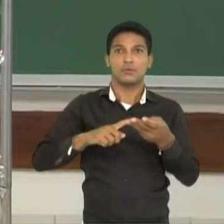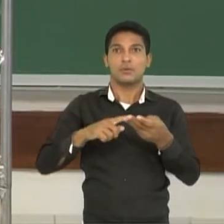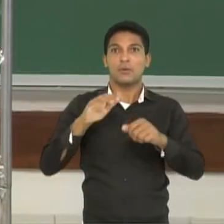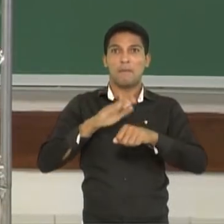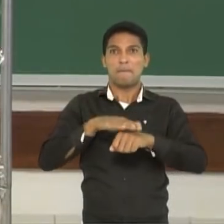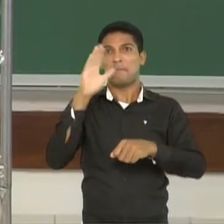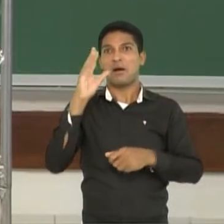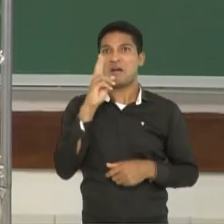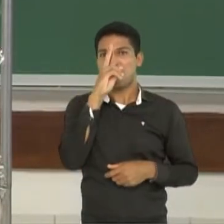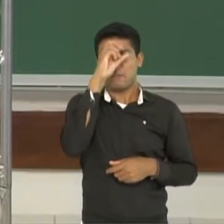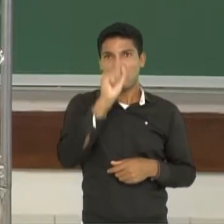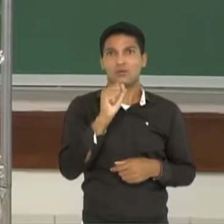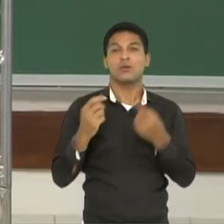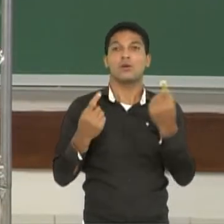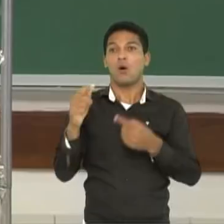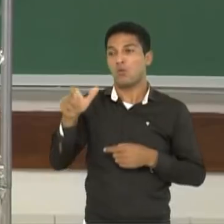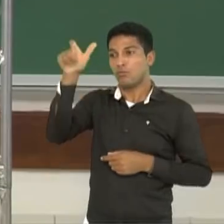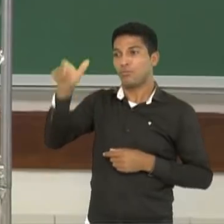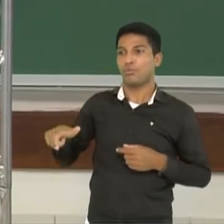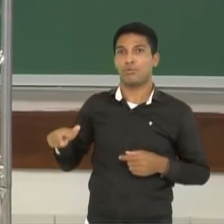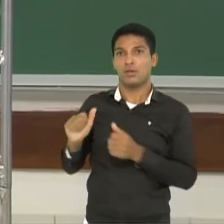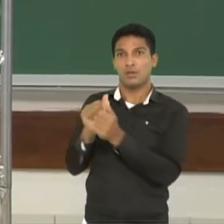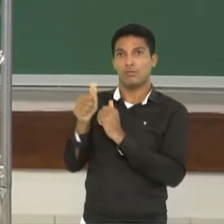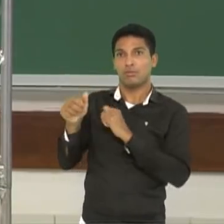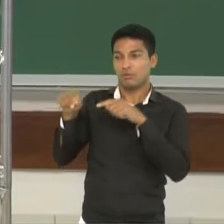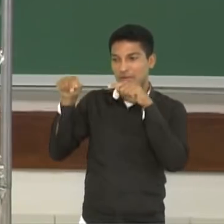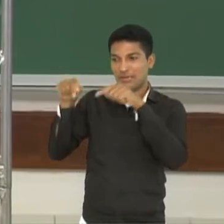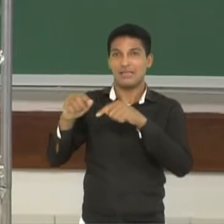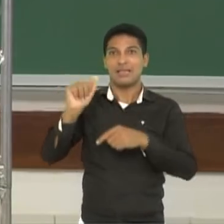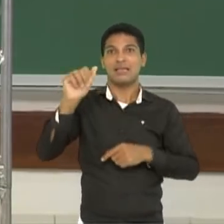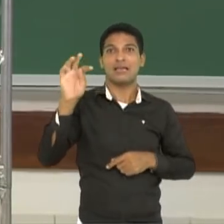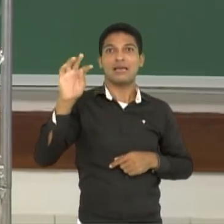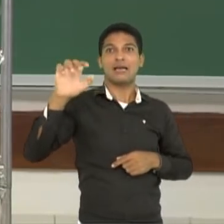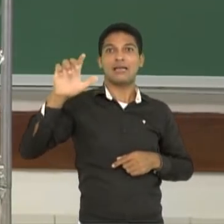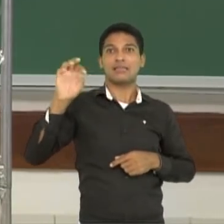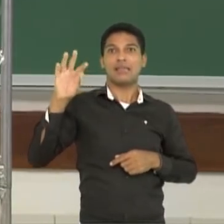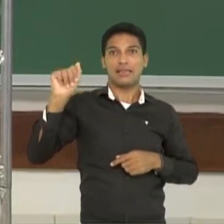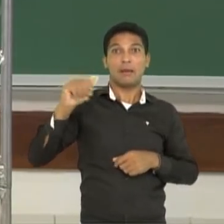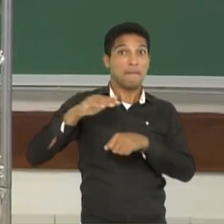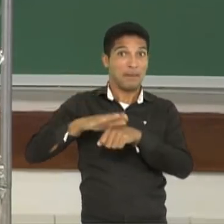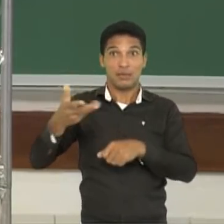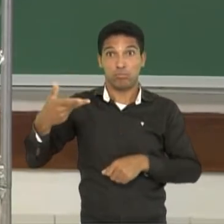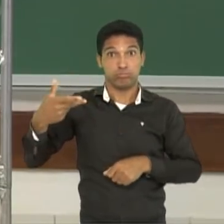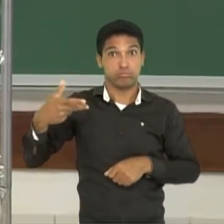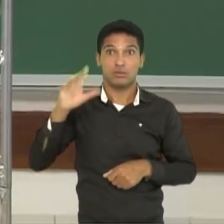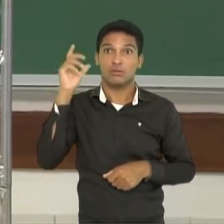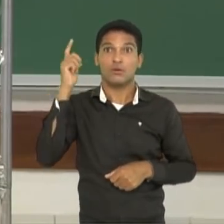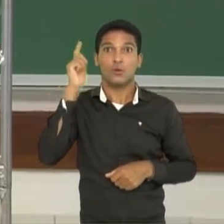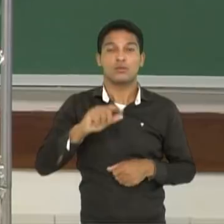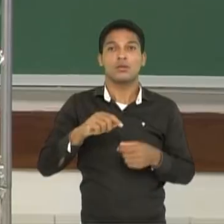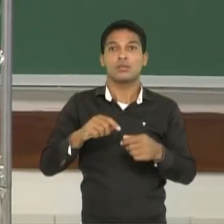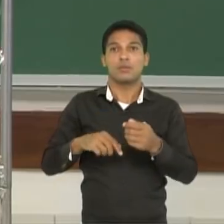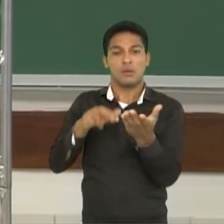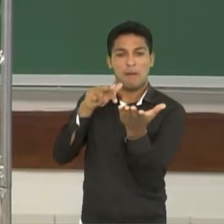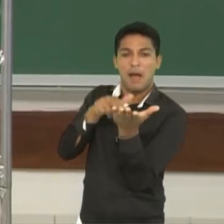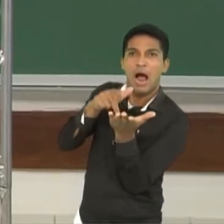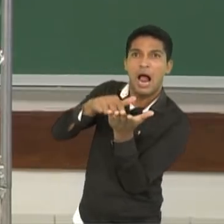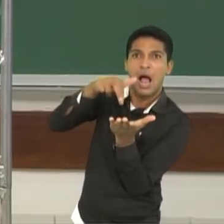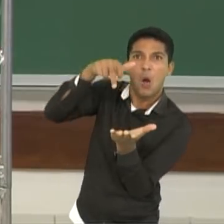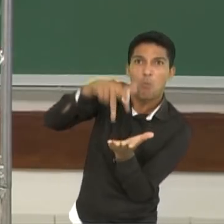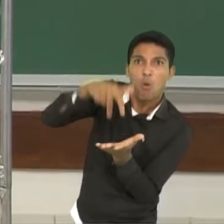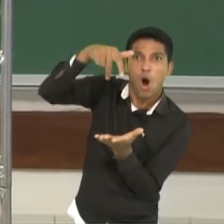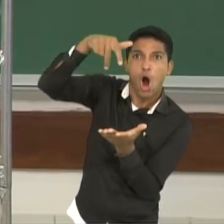estabelecer qual foi o atleta que foi o mais rápido, qual foi o atleta que conseguiu saltar mais alto, qual